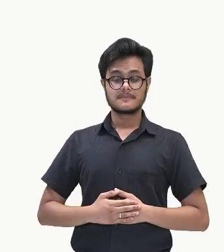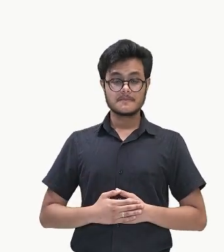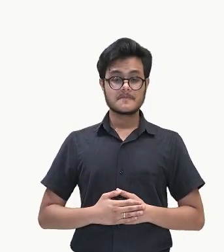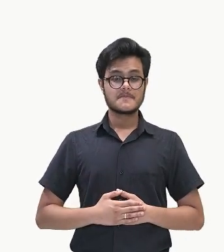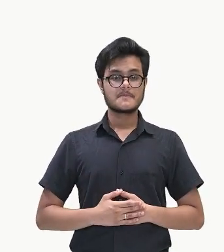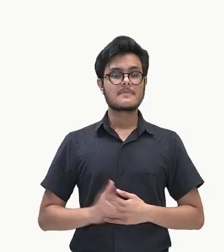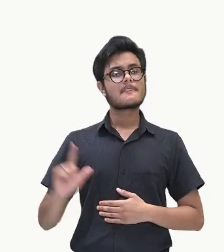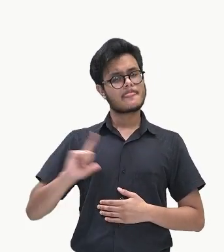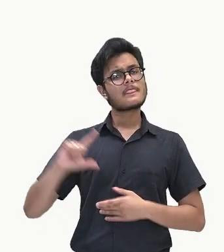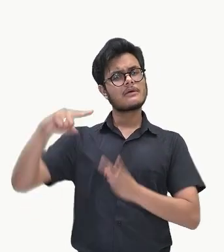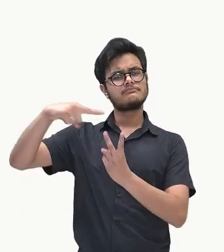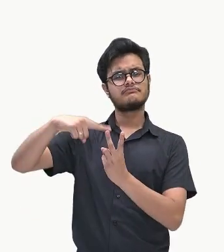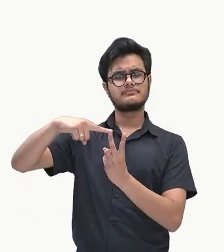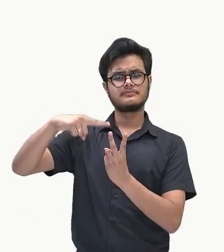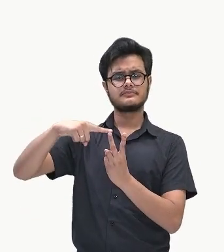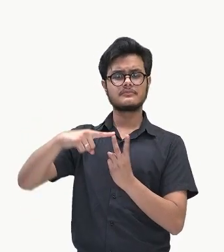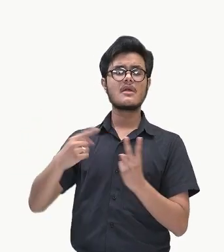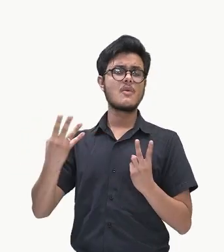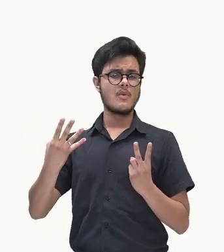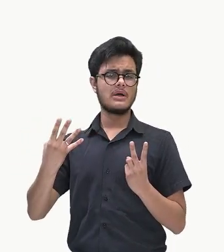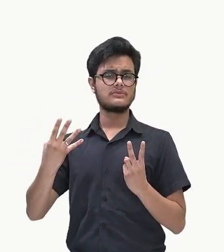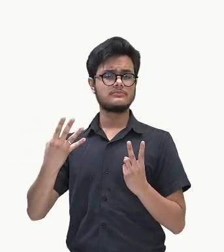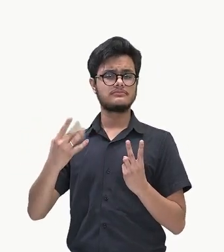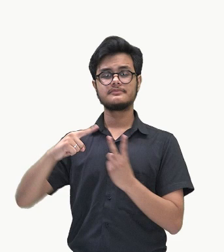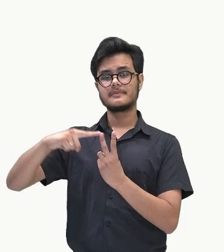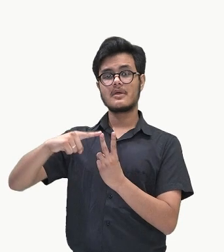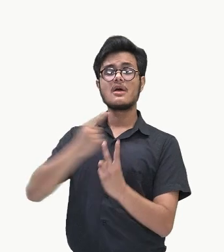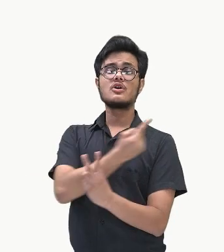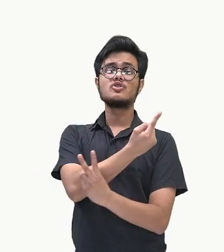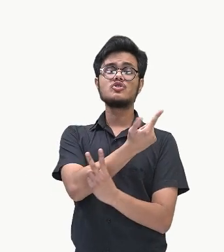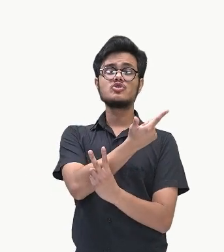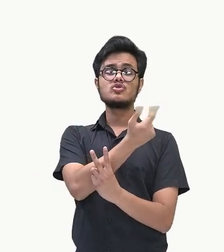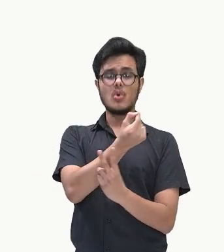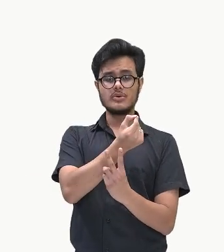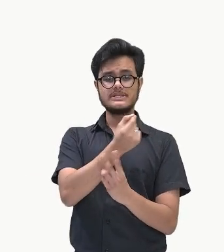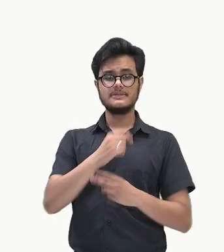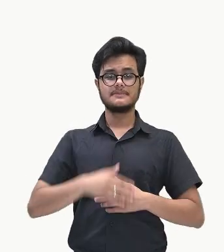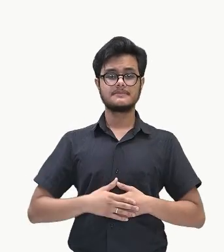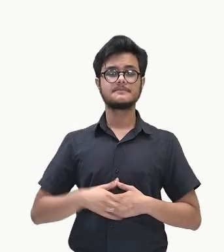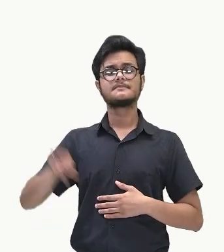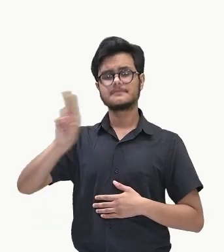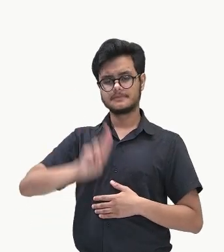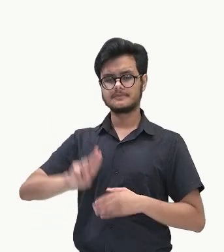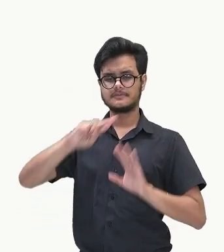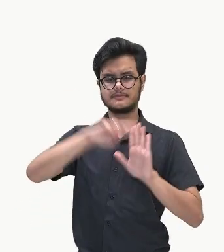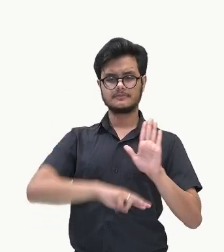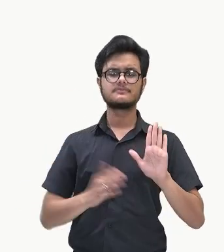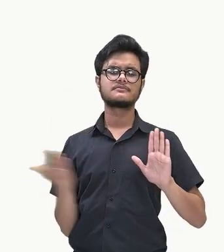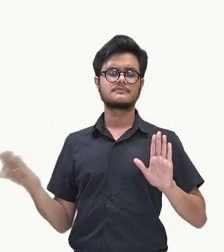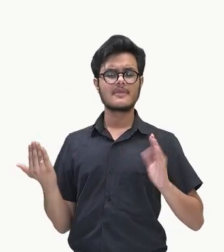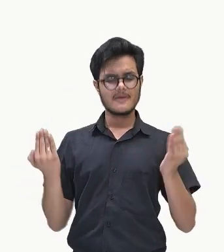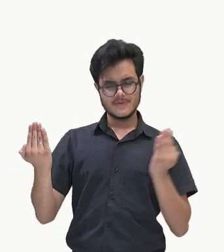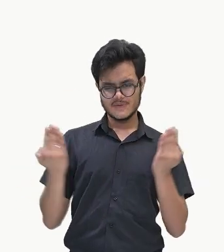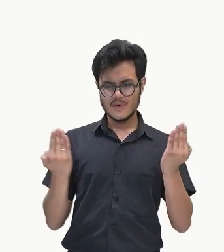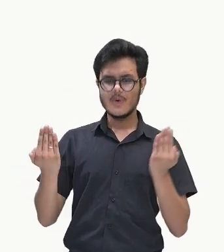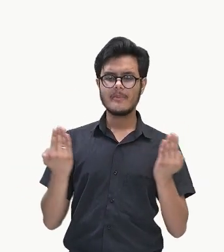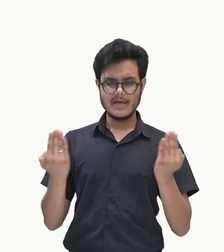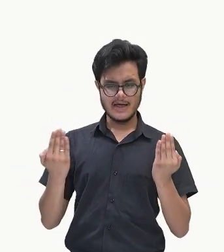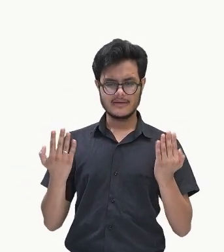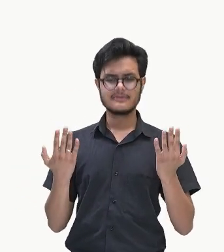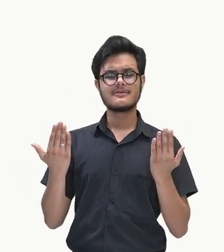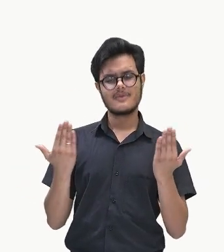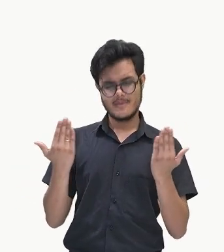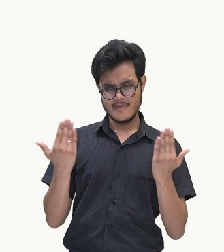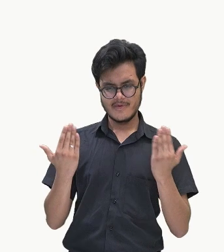índice do meu radical, que é 12, tá? E aí a gente vai aplicar a propriedade na segunda raiz, multiplicando